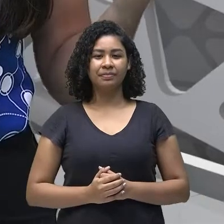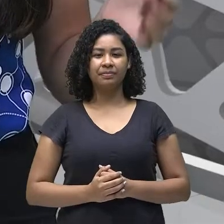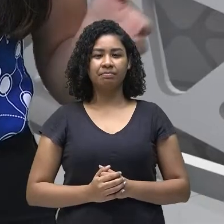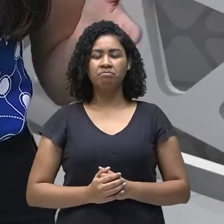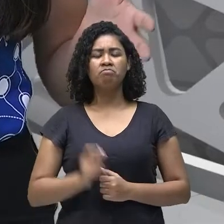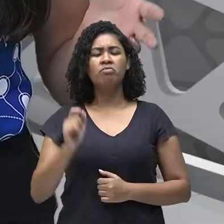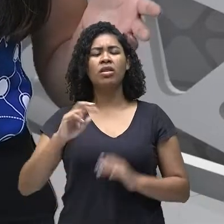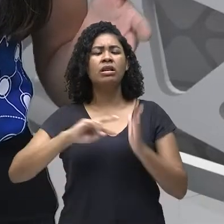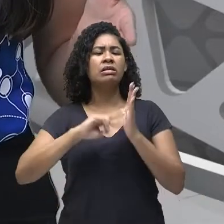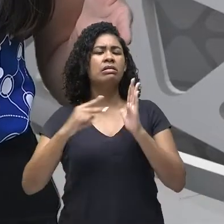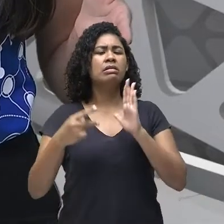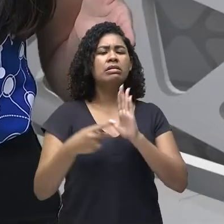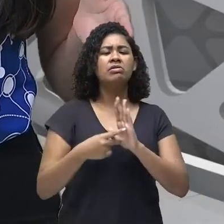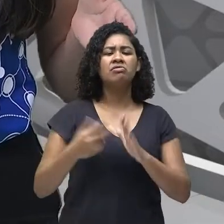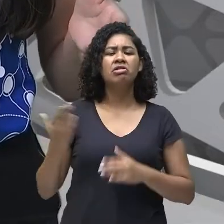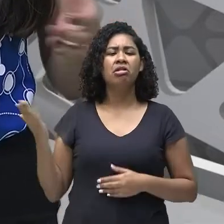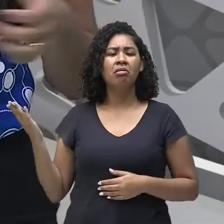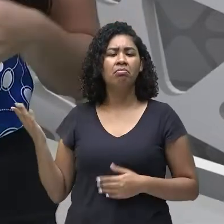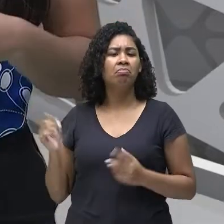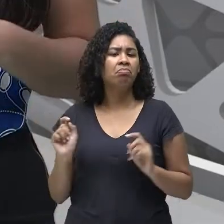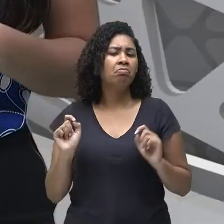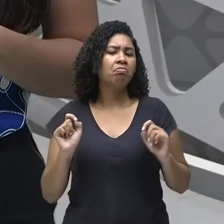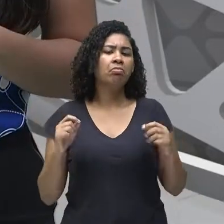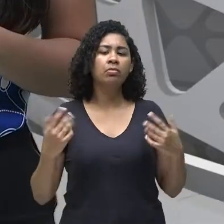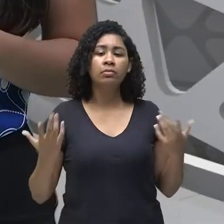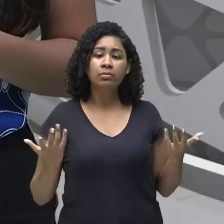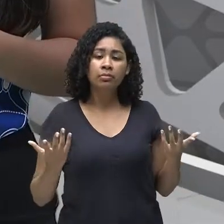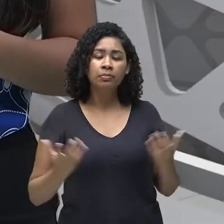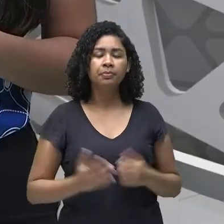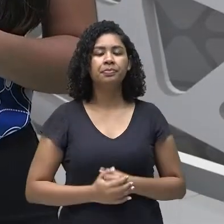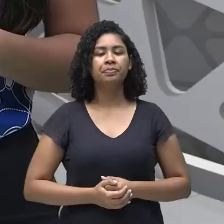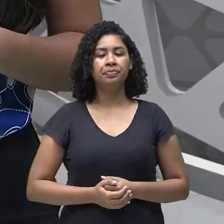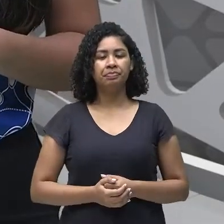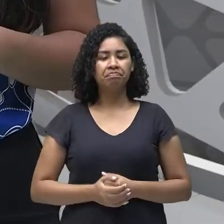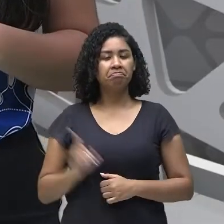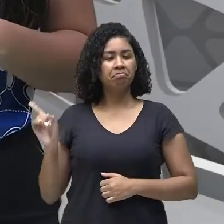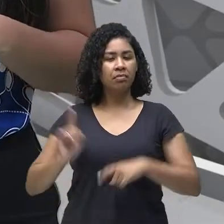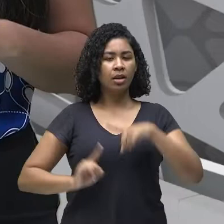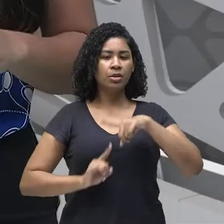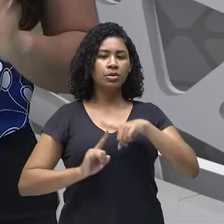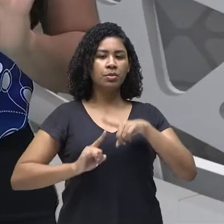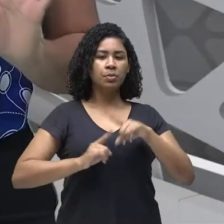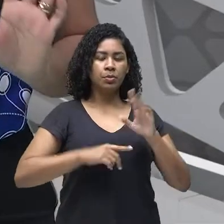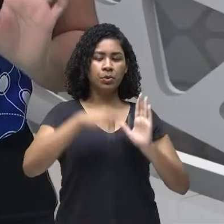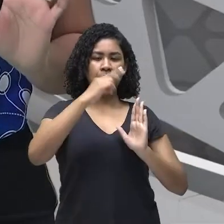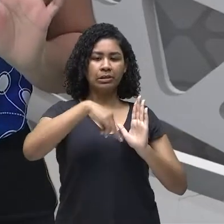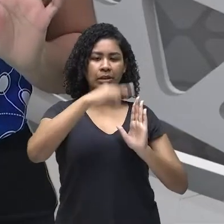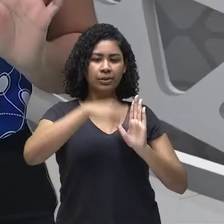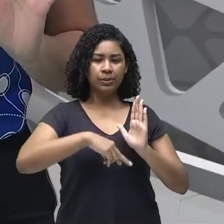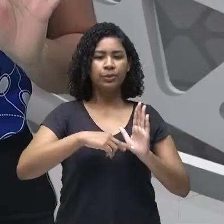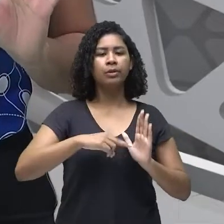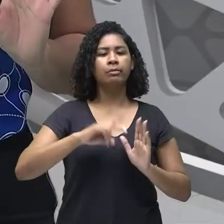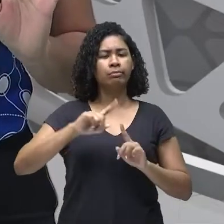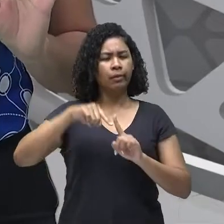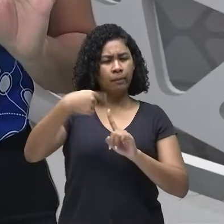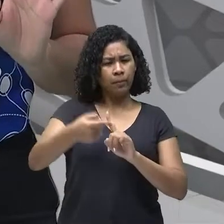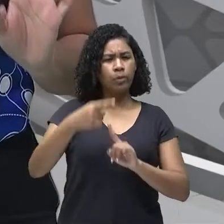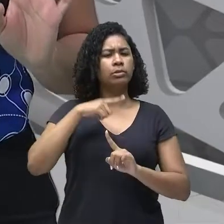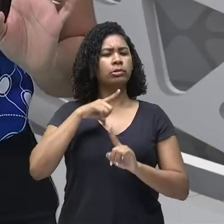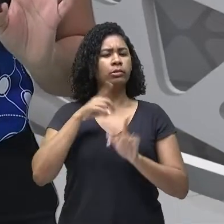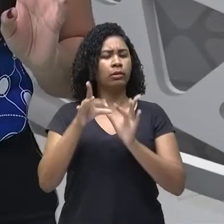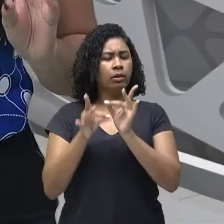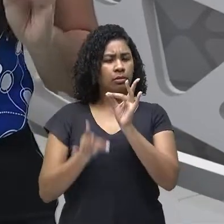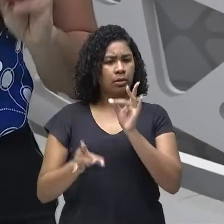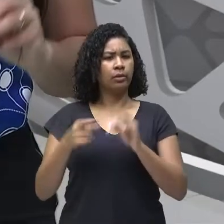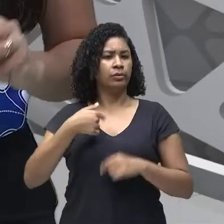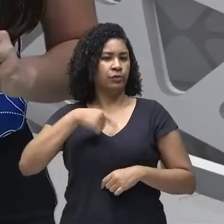uma leitura extensiva, né? Nessa leitura, a gente vai ver mais detalhes mais na frente, mas só